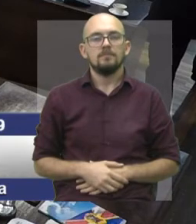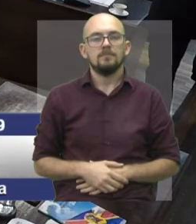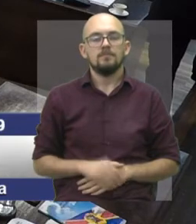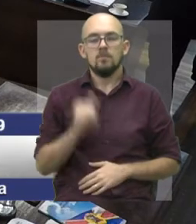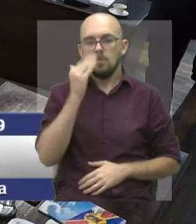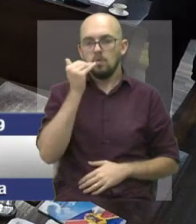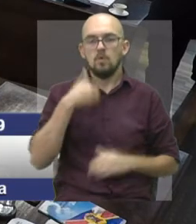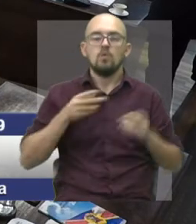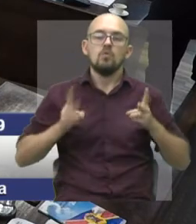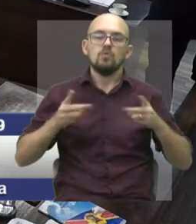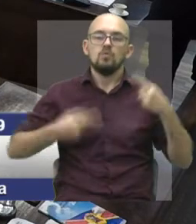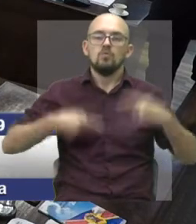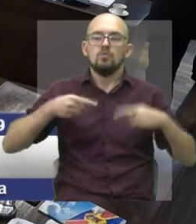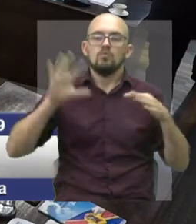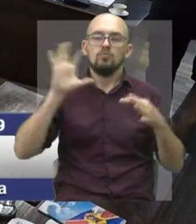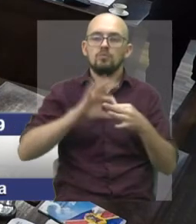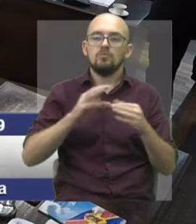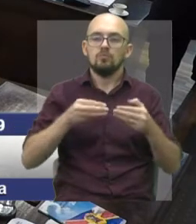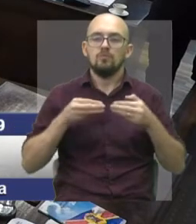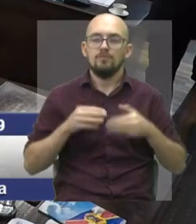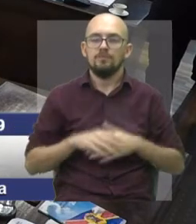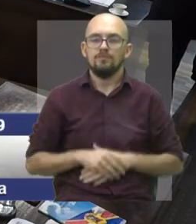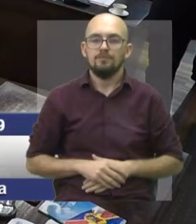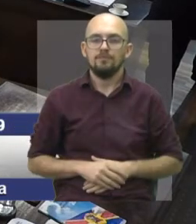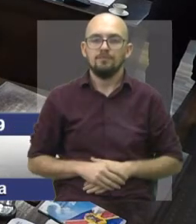Continua em discussão a referida moção.